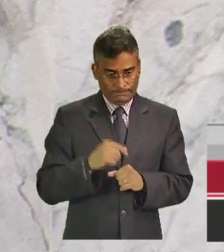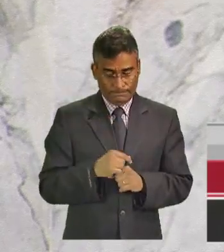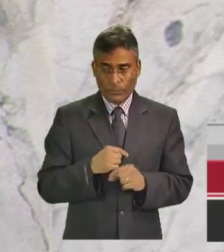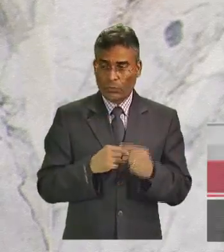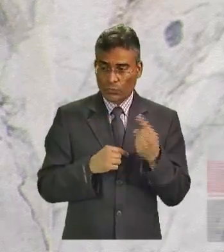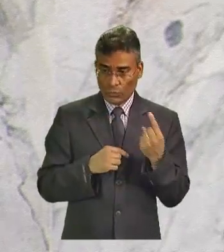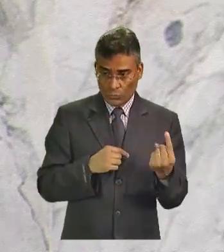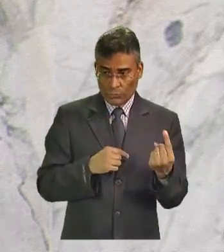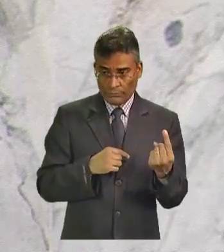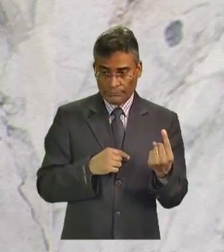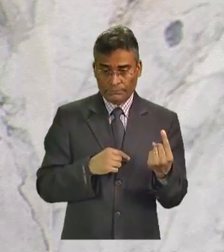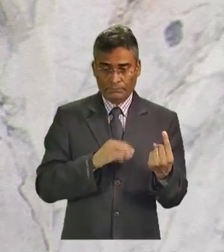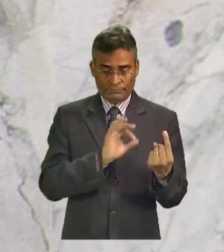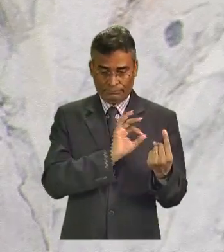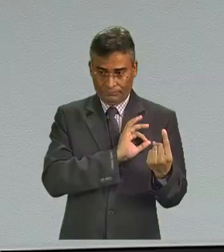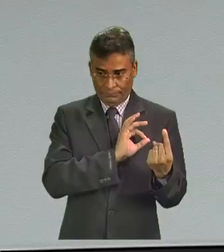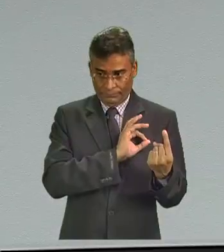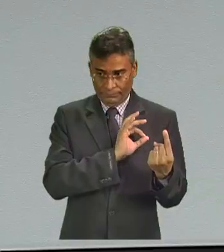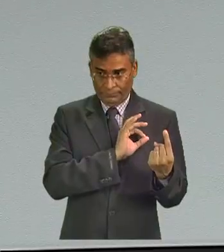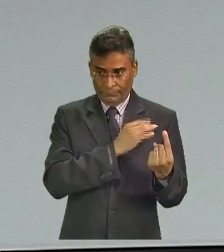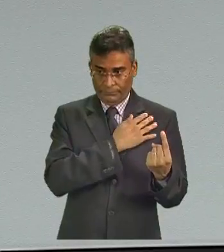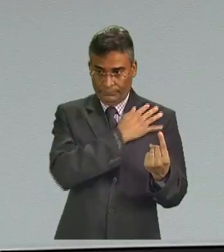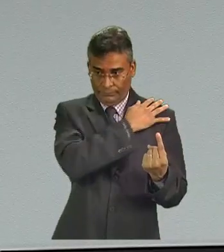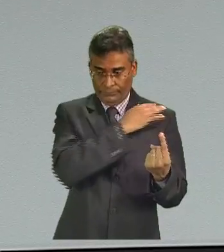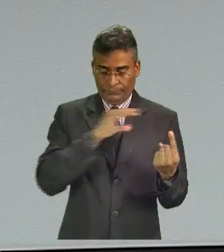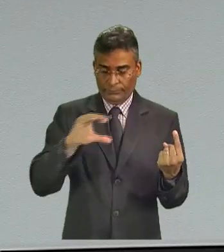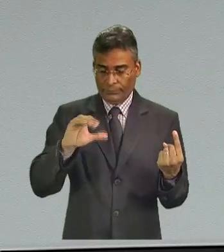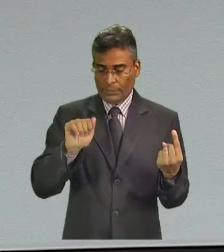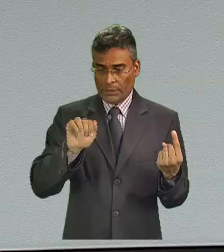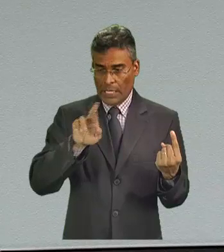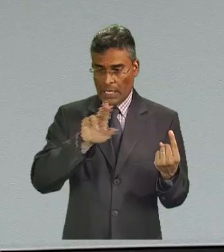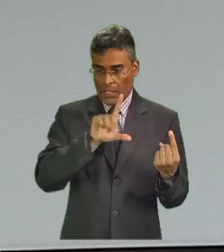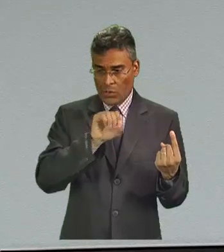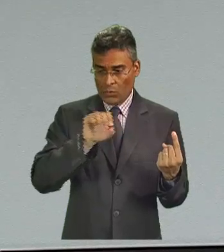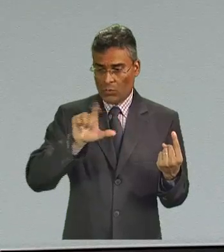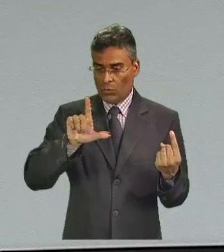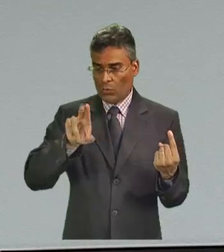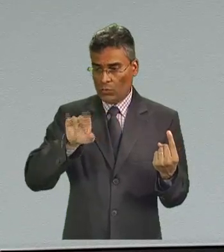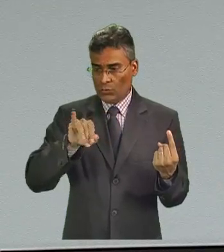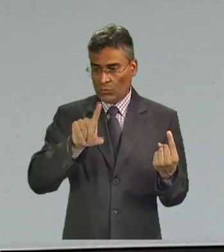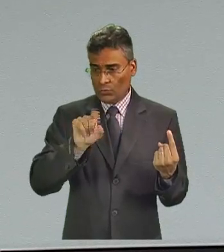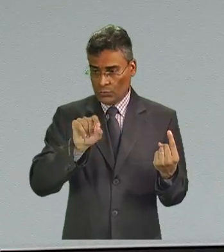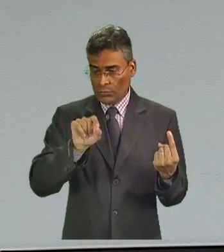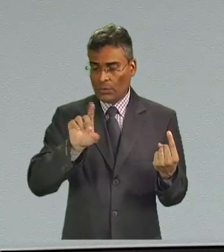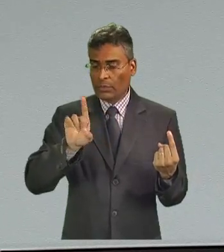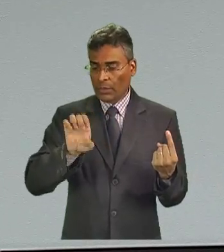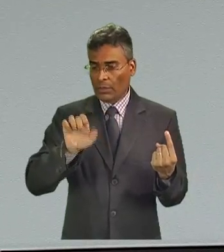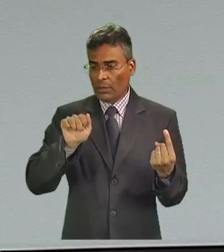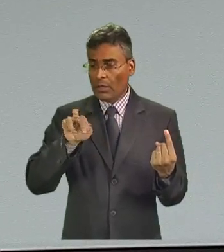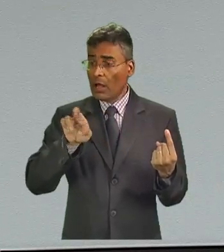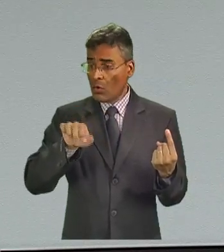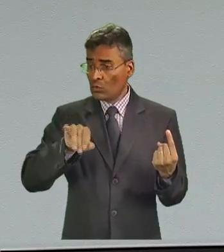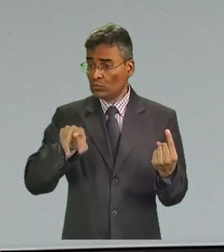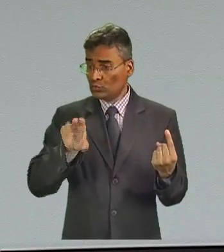policial militar morto, é o sargento Carlos Lúcio Nepel de Araújo.